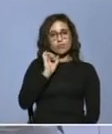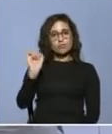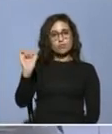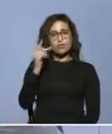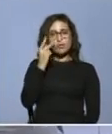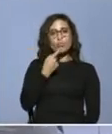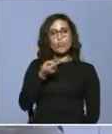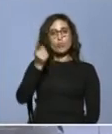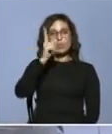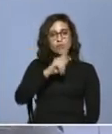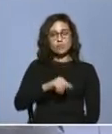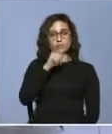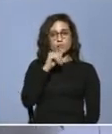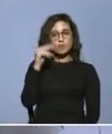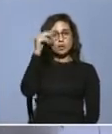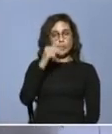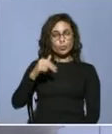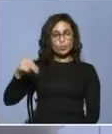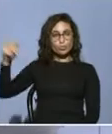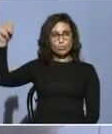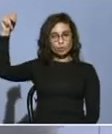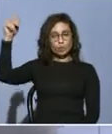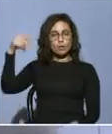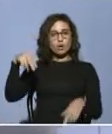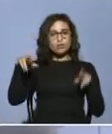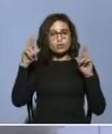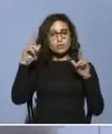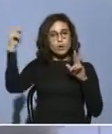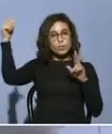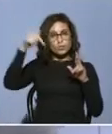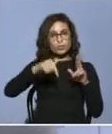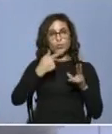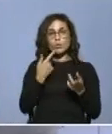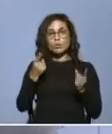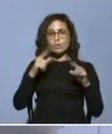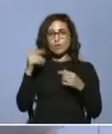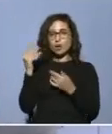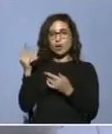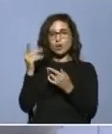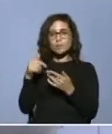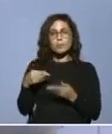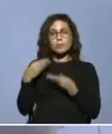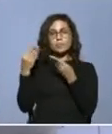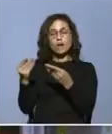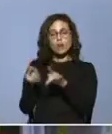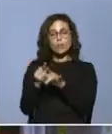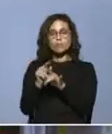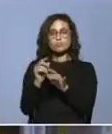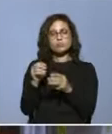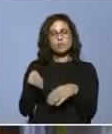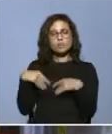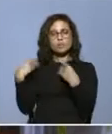ressurreição e ascensão aos céus, e esperando a sua vinda gloriosa, nós vos oferecemos em ação de graças